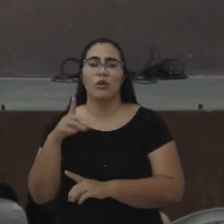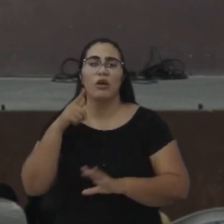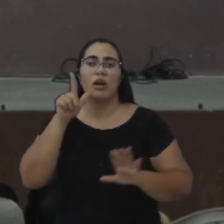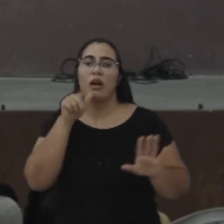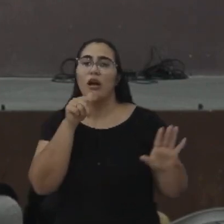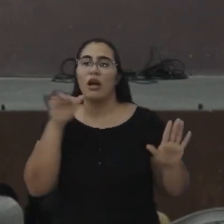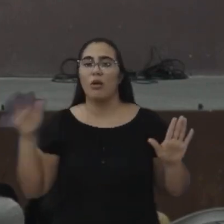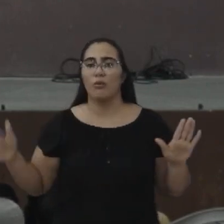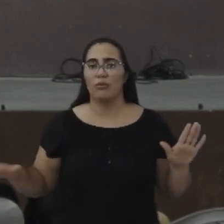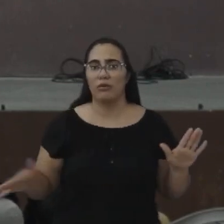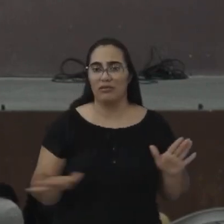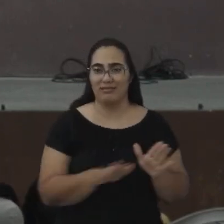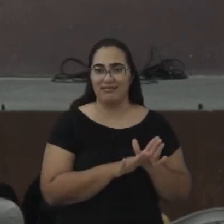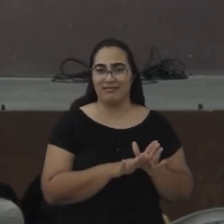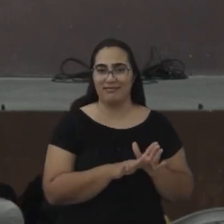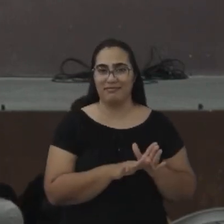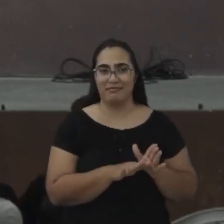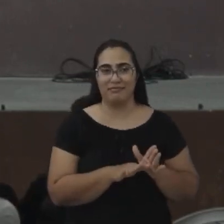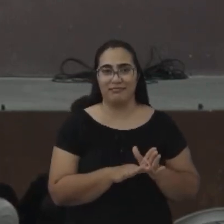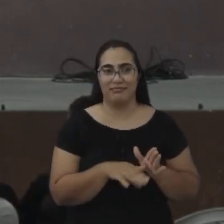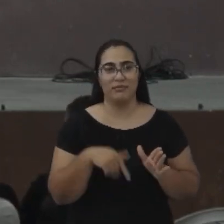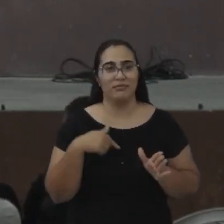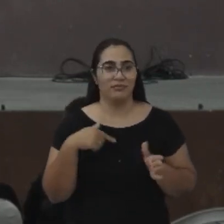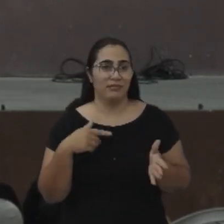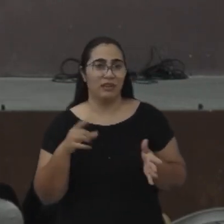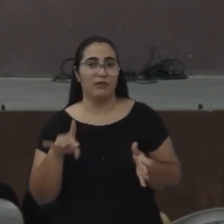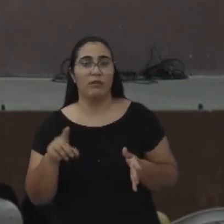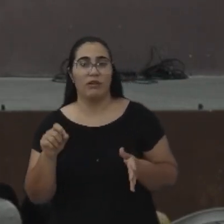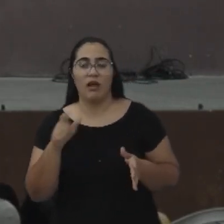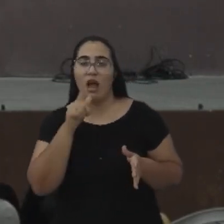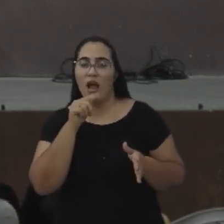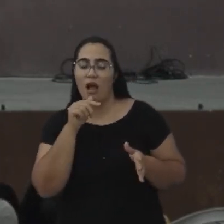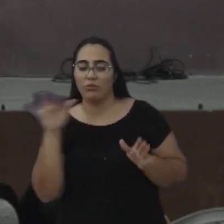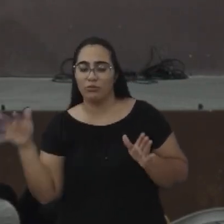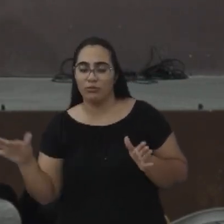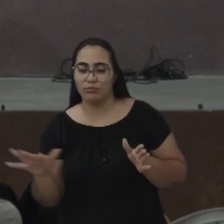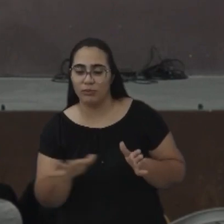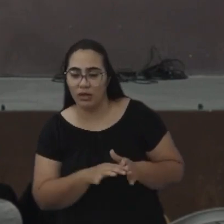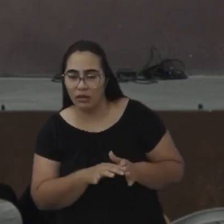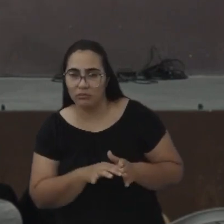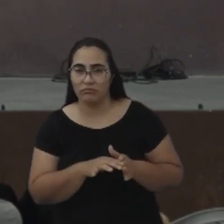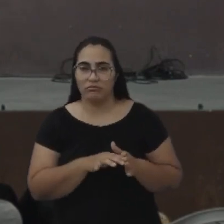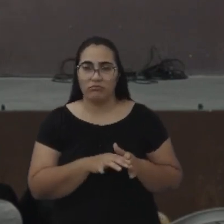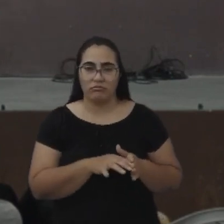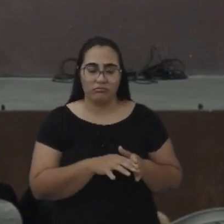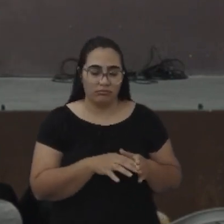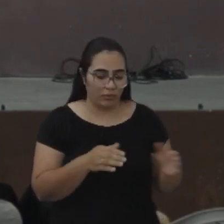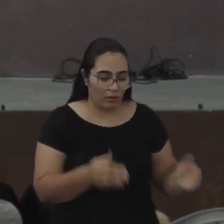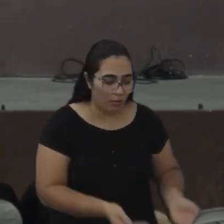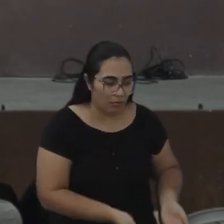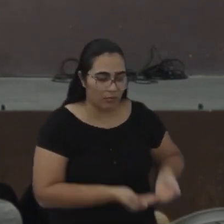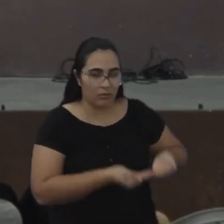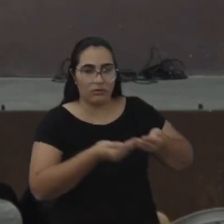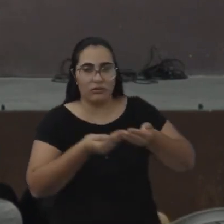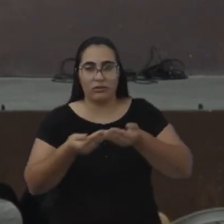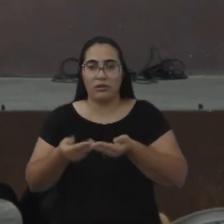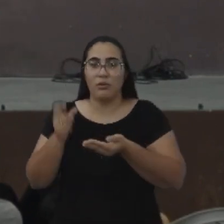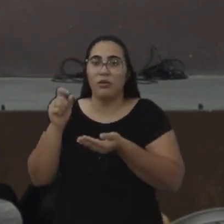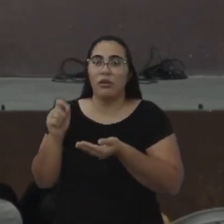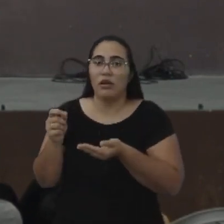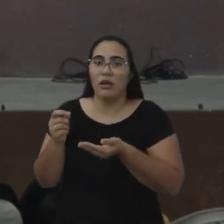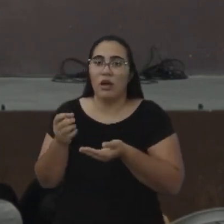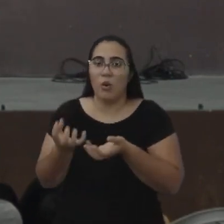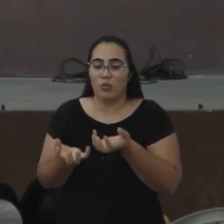onde o sal é obtido, é do mar. Você vai lá, pega a água do mar, ou as usinas que obtêm o sal, eles